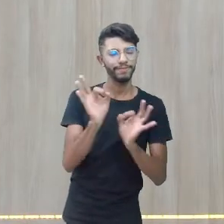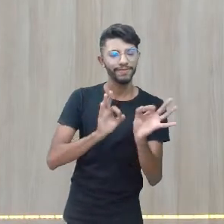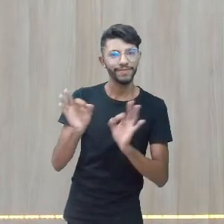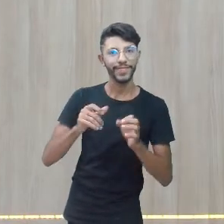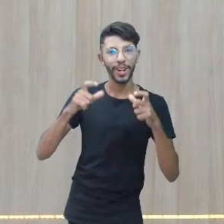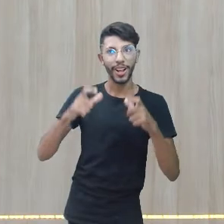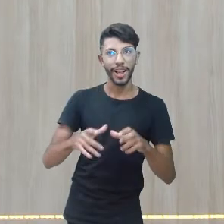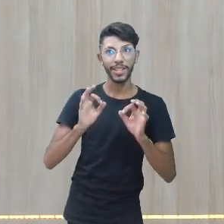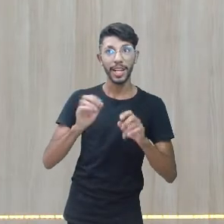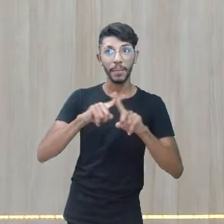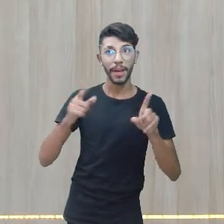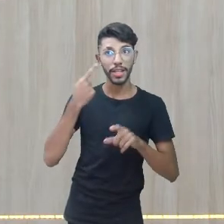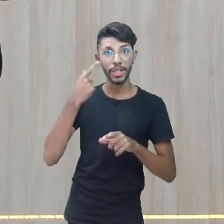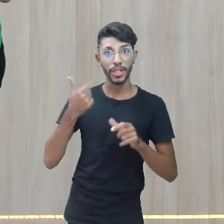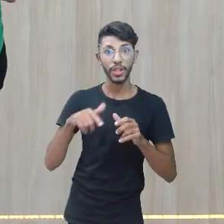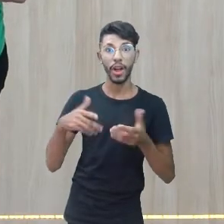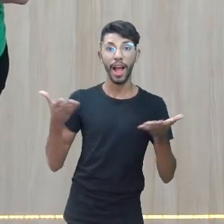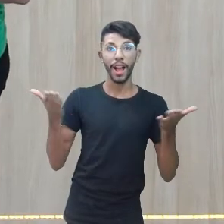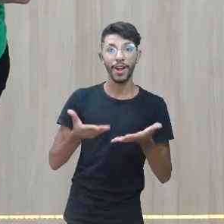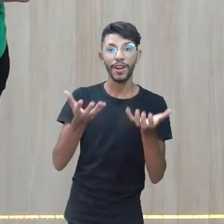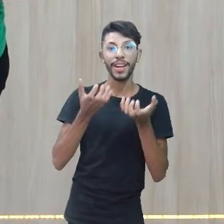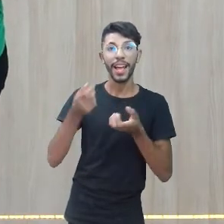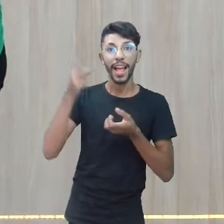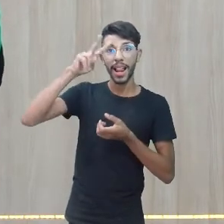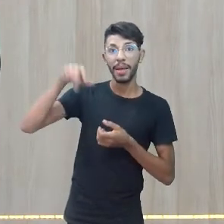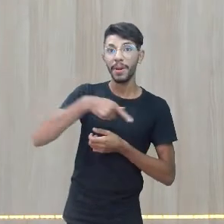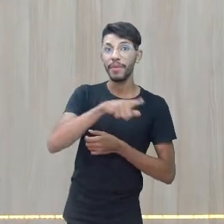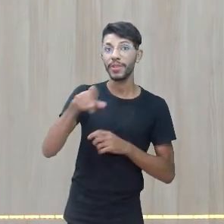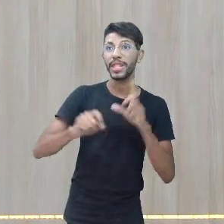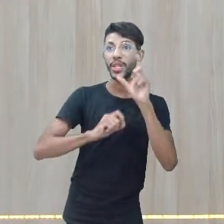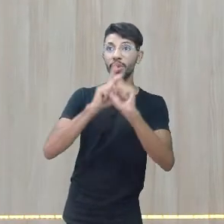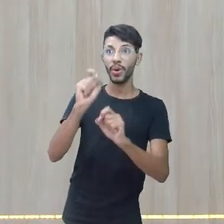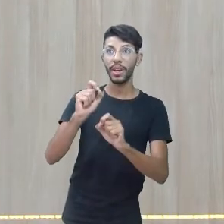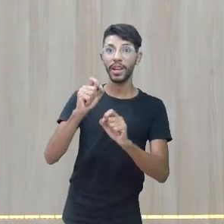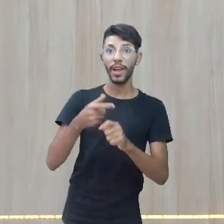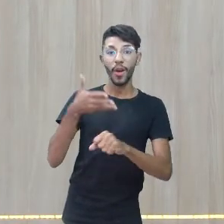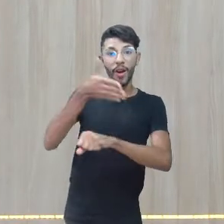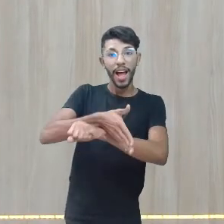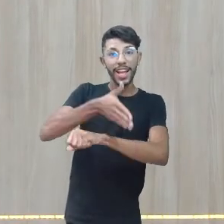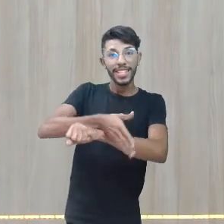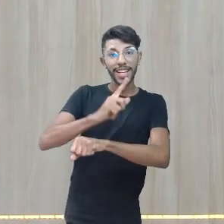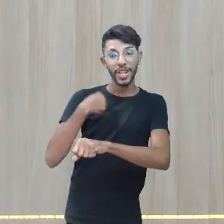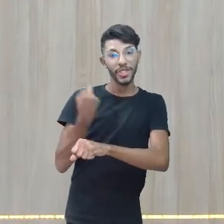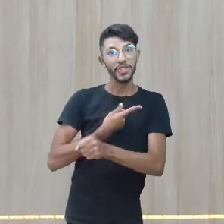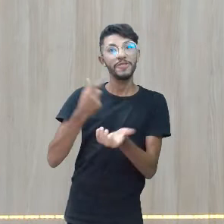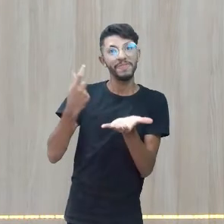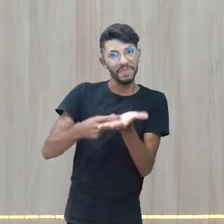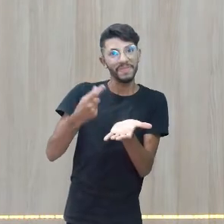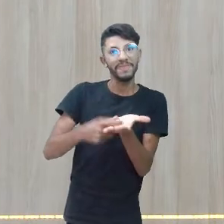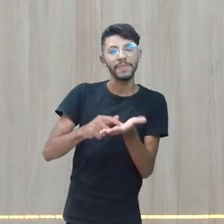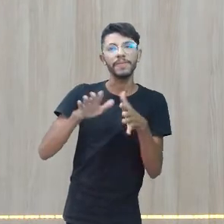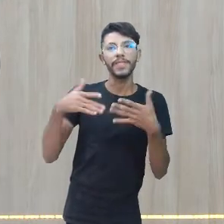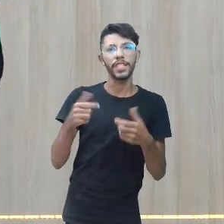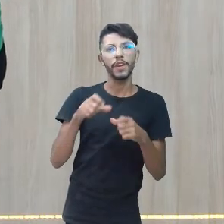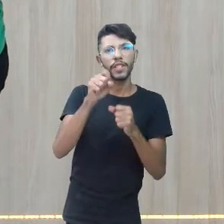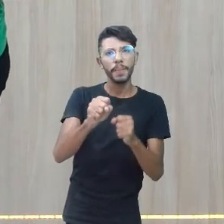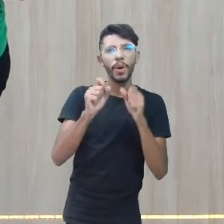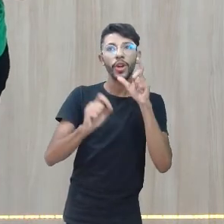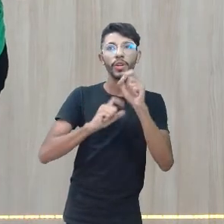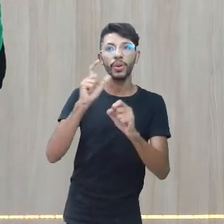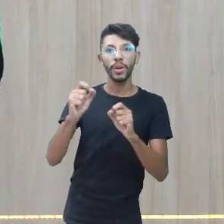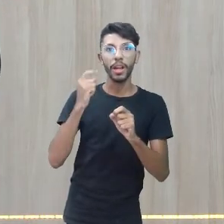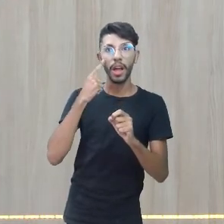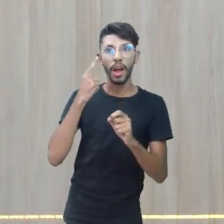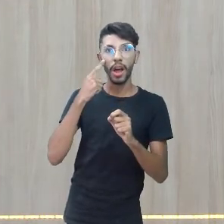antes disso, gostaria de lembrar para vocês o acesso ao nosso aplicativo. Então, aponta o seu celular para o